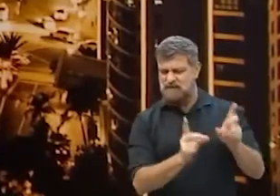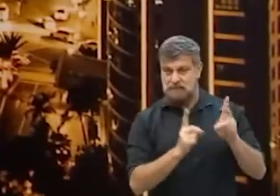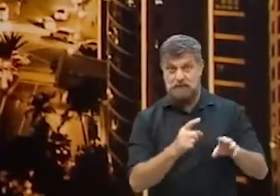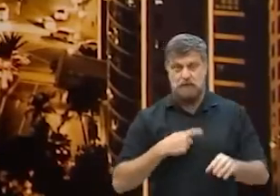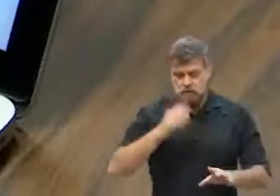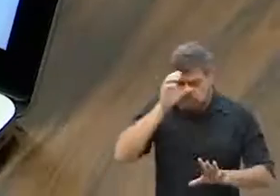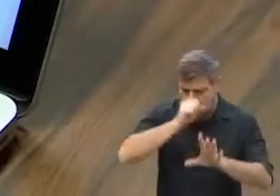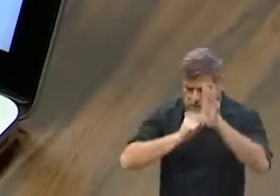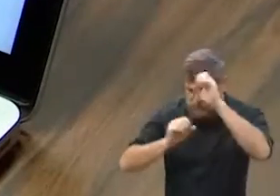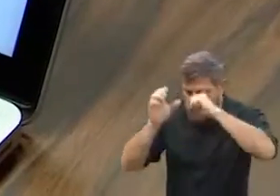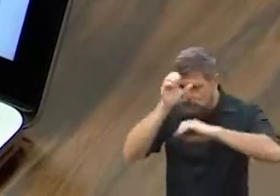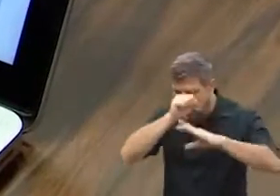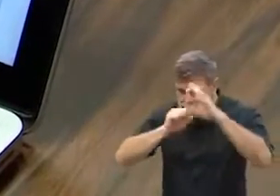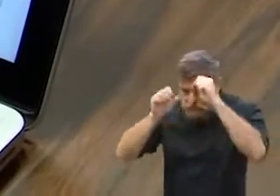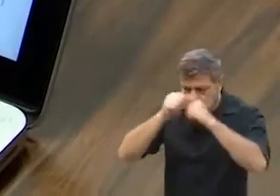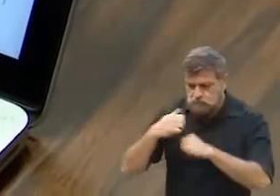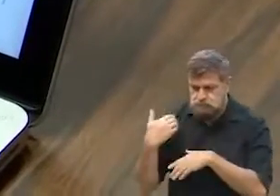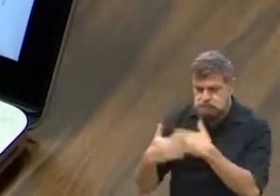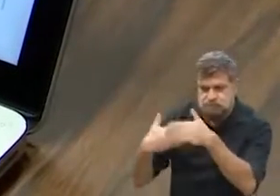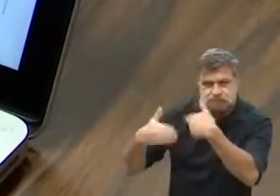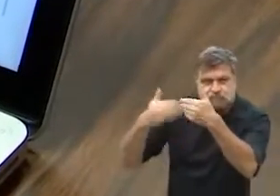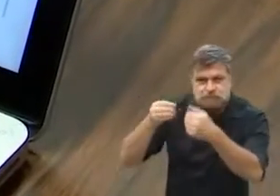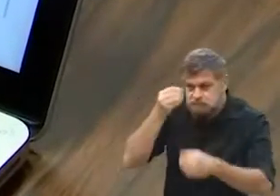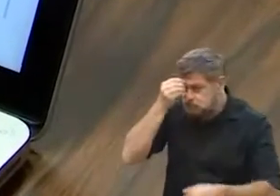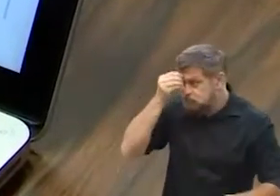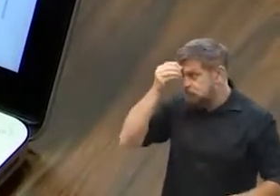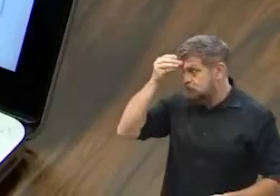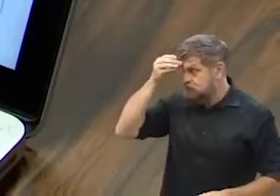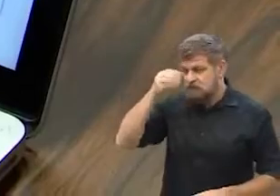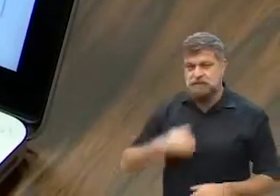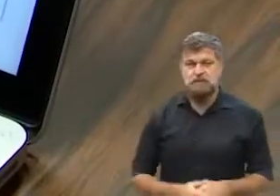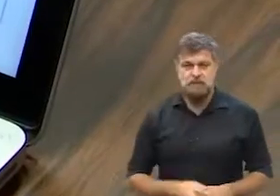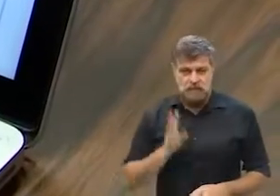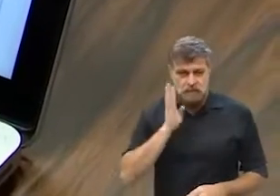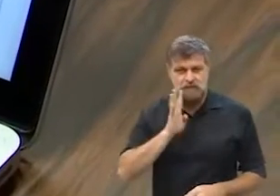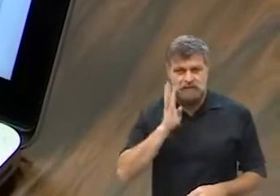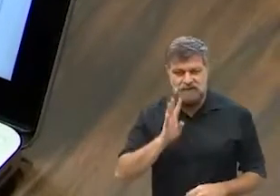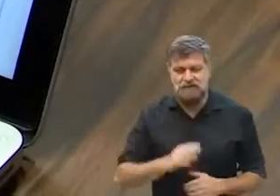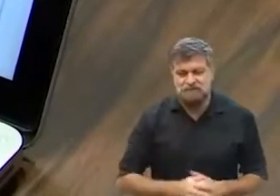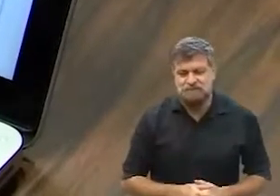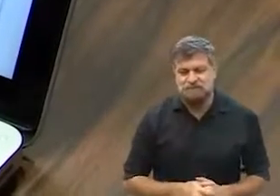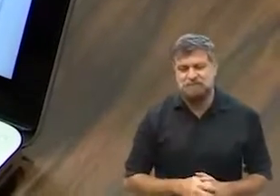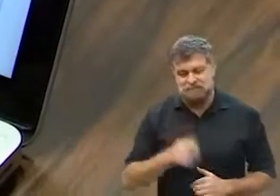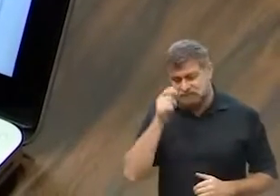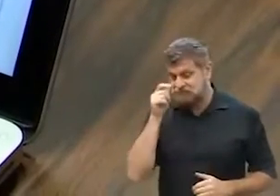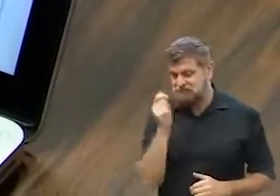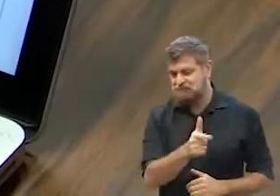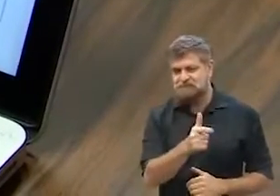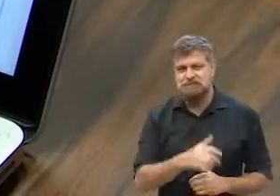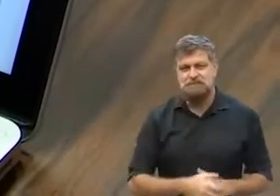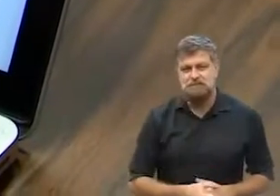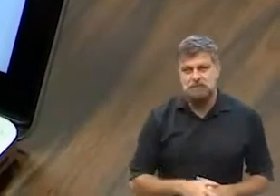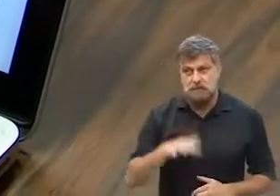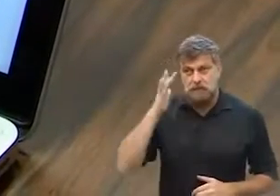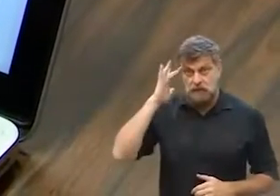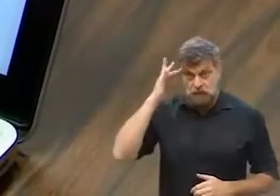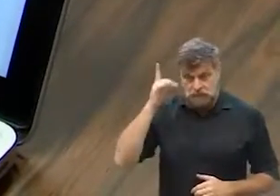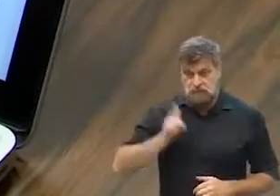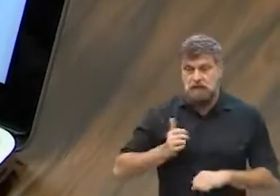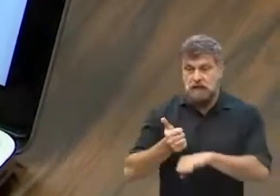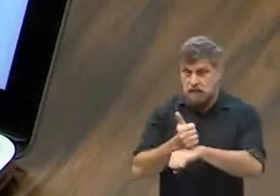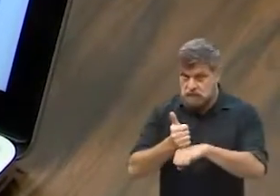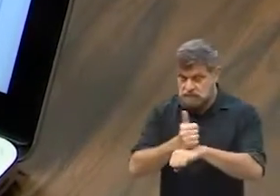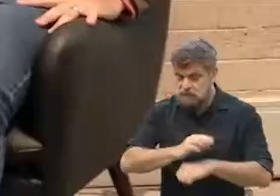bastante. E foi muito interessante, foi muito bacana. E eu acho que é uma das profissões que